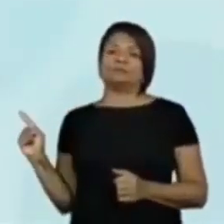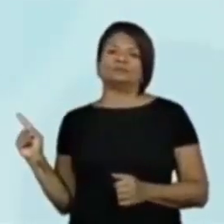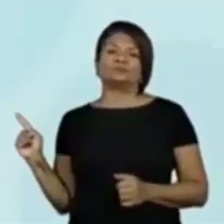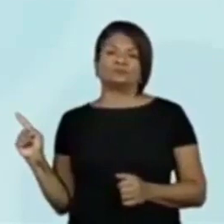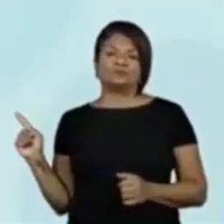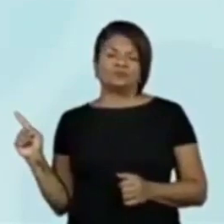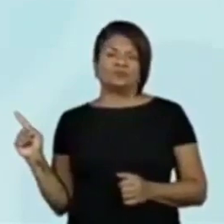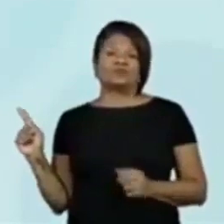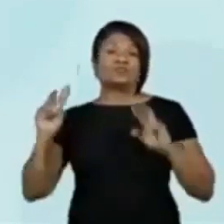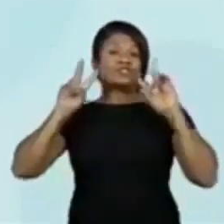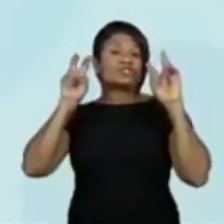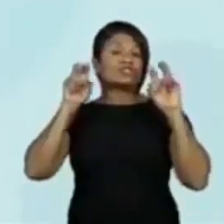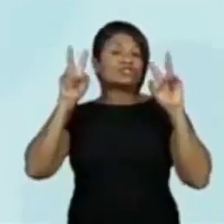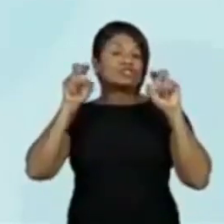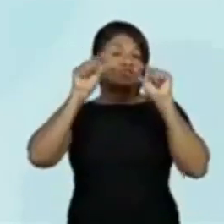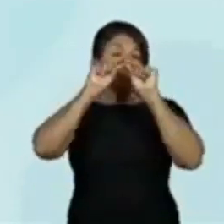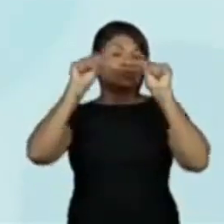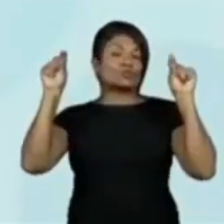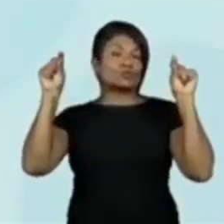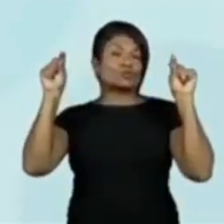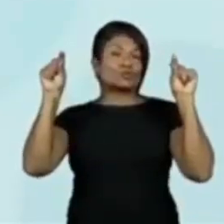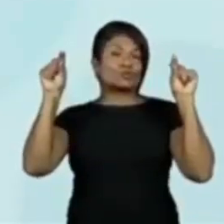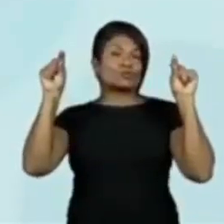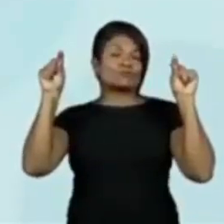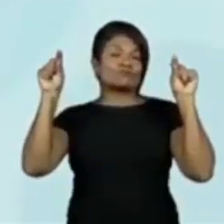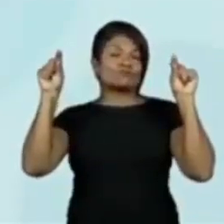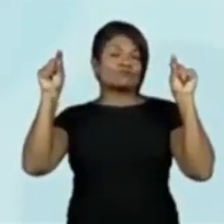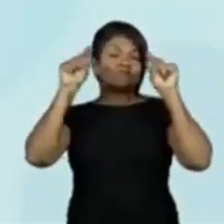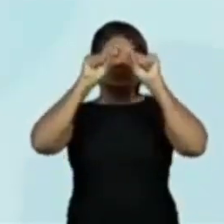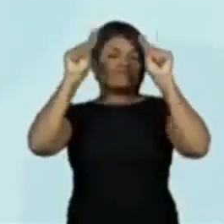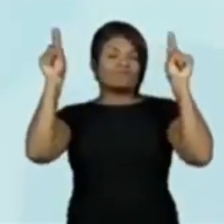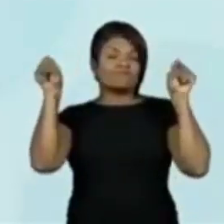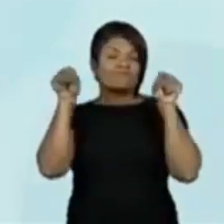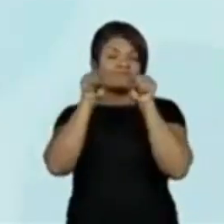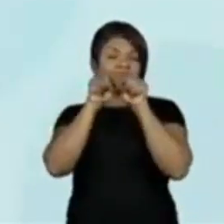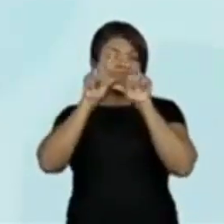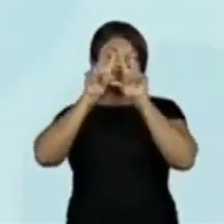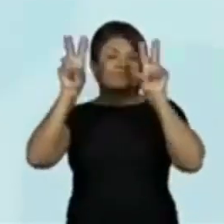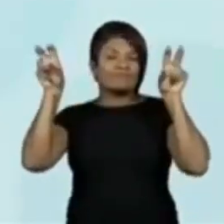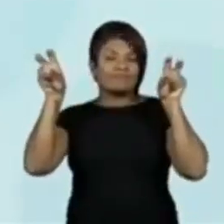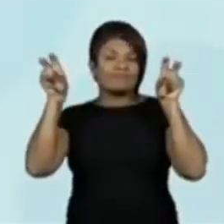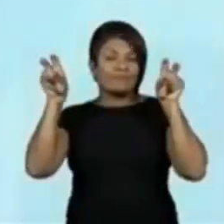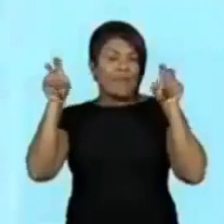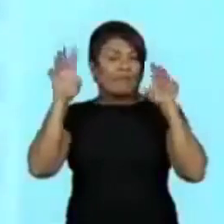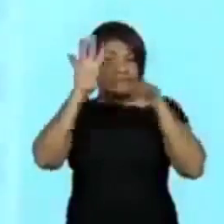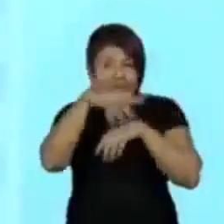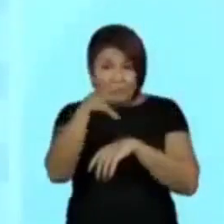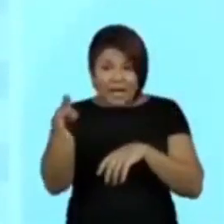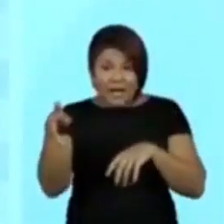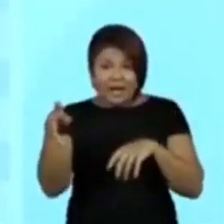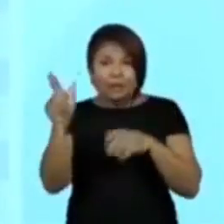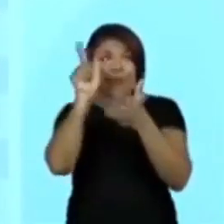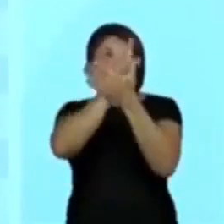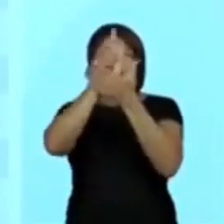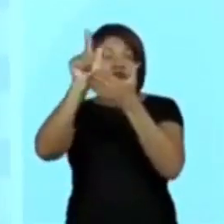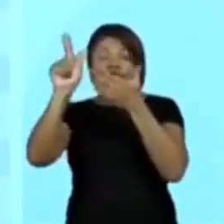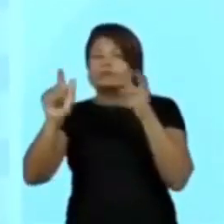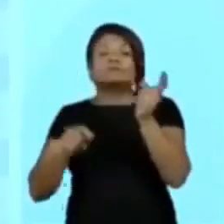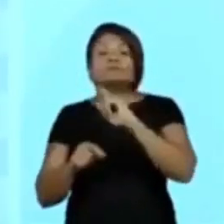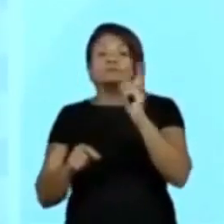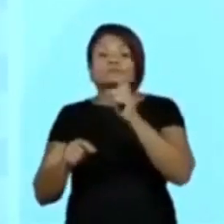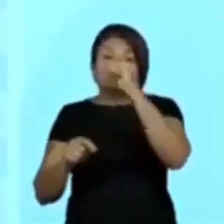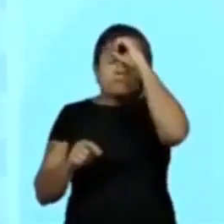nosso título. É essencial que as tabelas tenham um título, porque elas vão